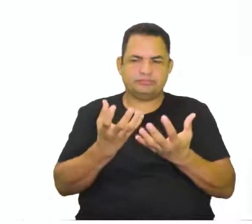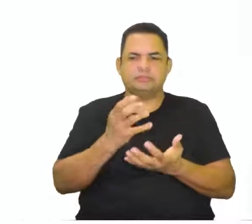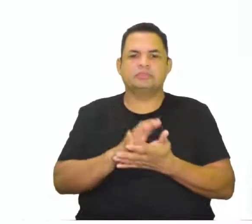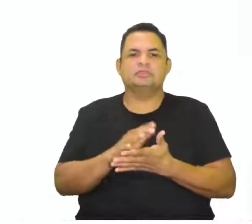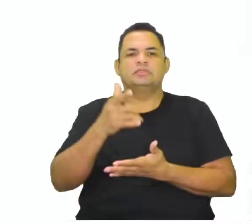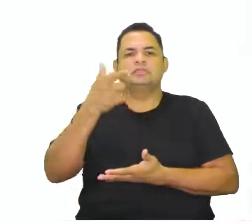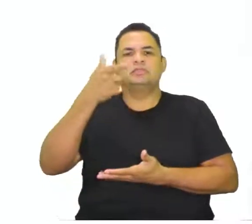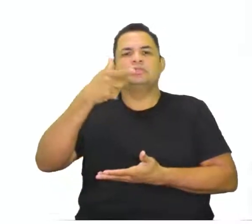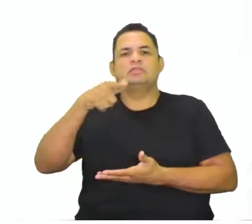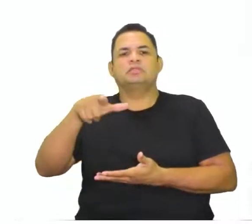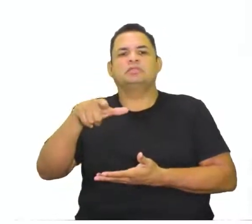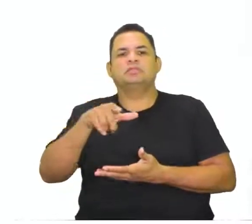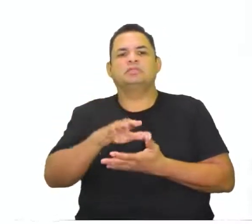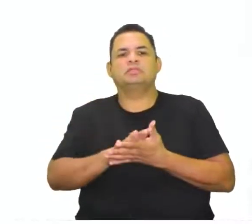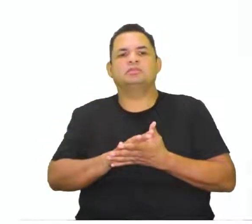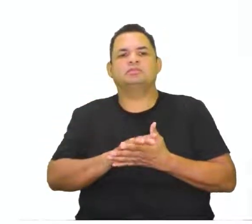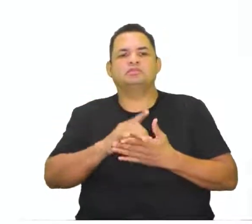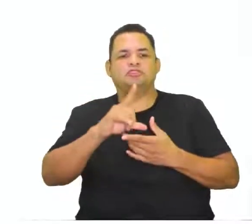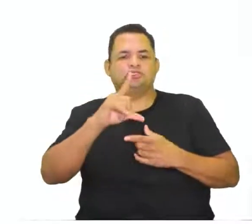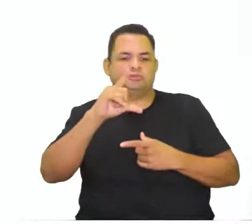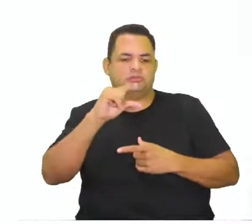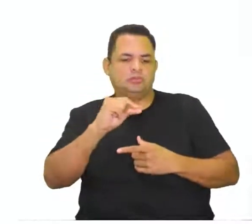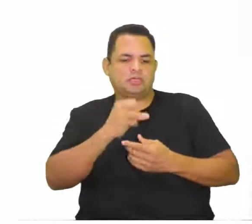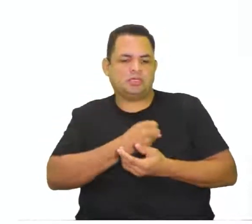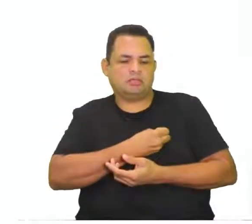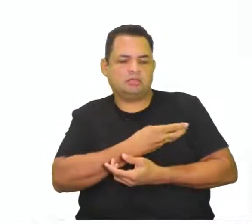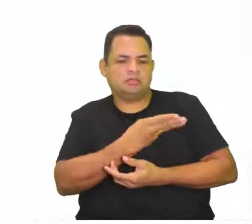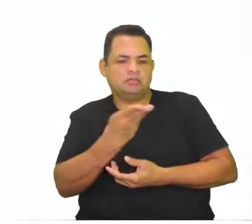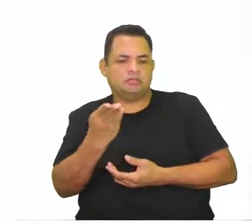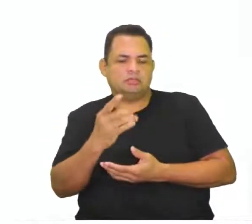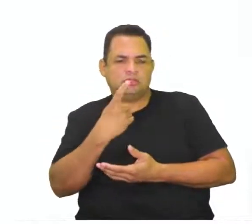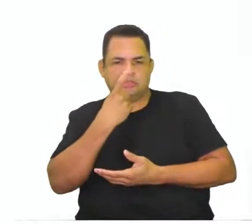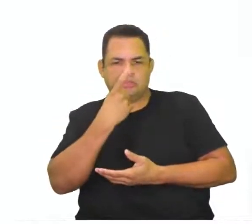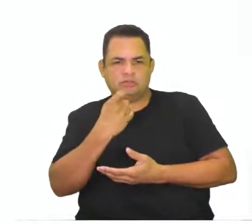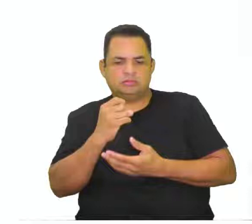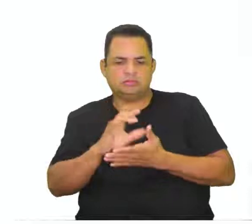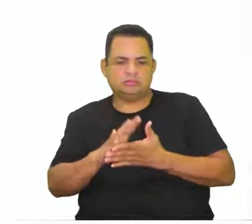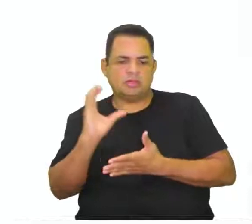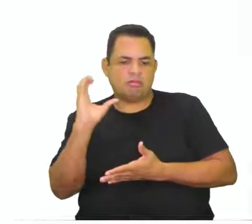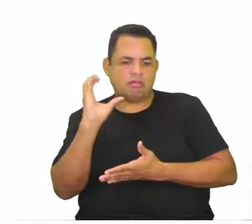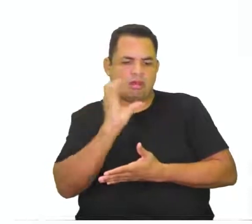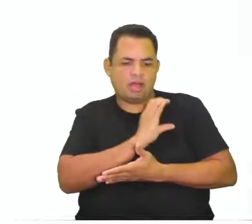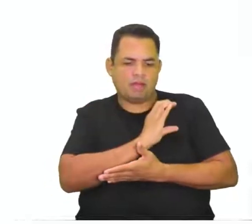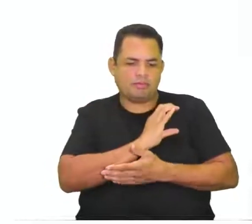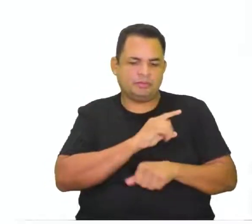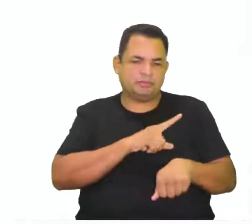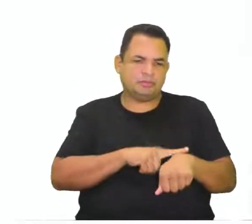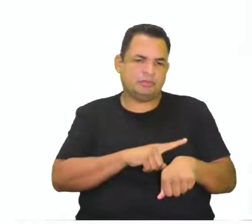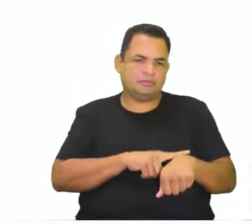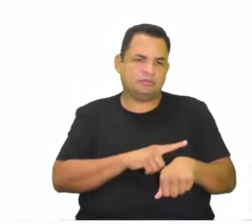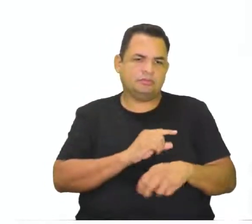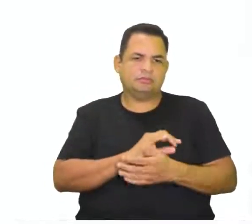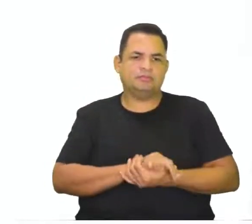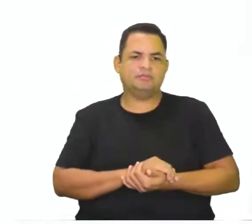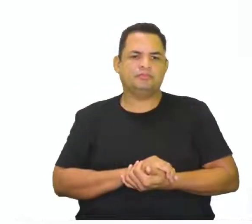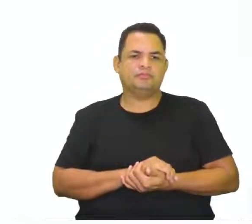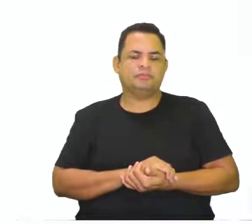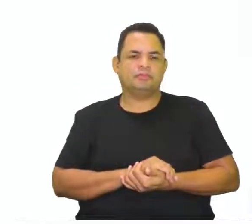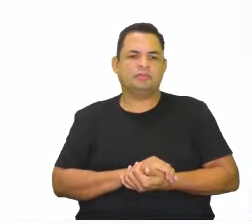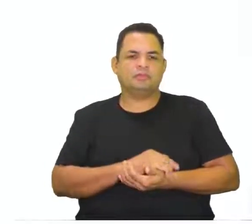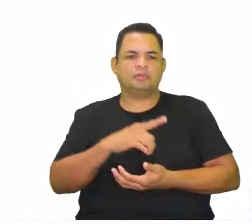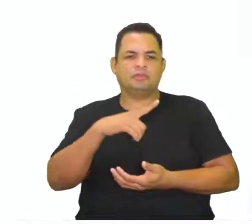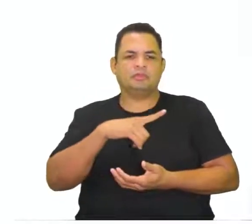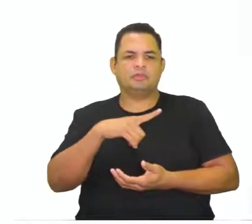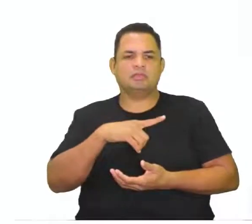gente consegue se livrar de uma grande quantidade de lixo em um curto espaço de tempo.